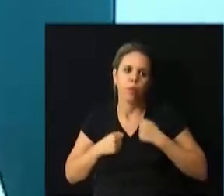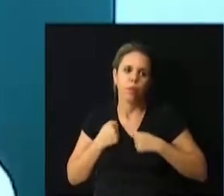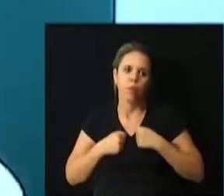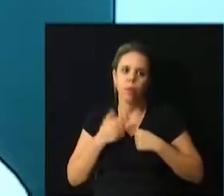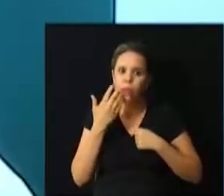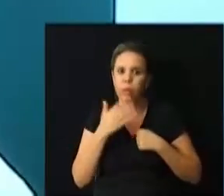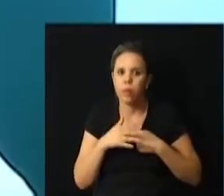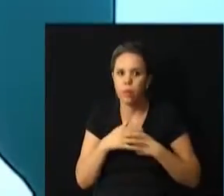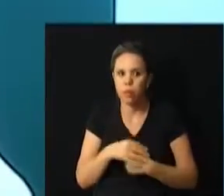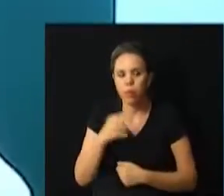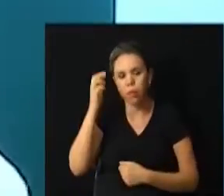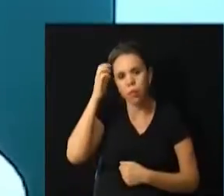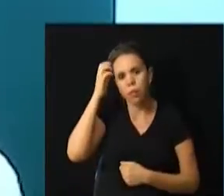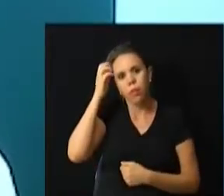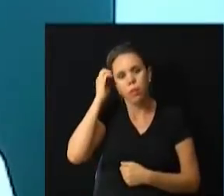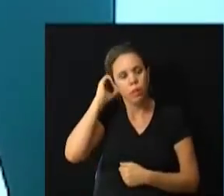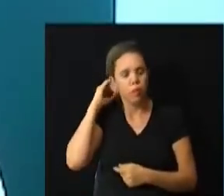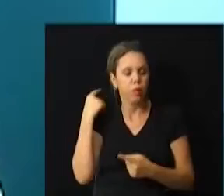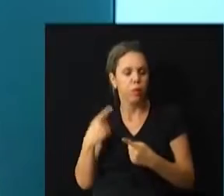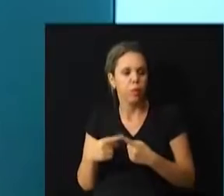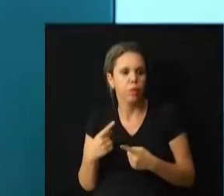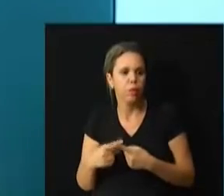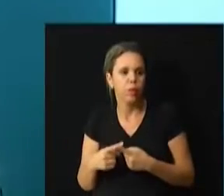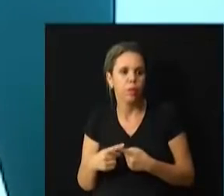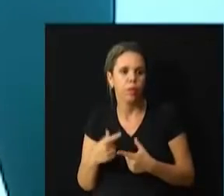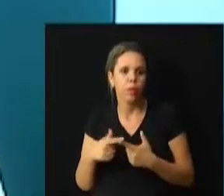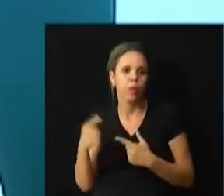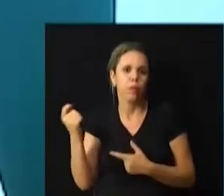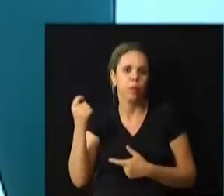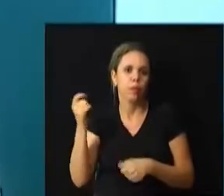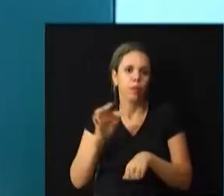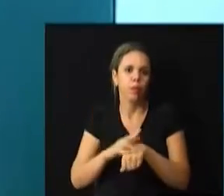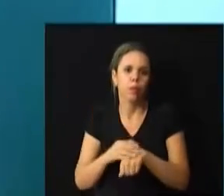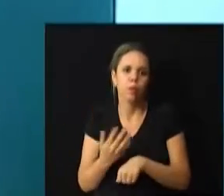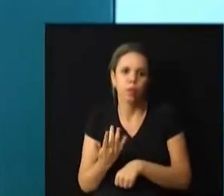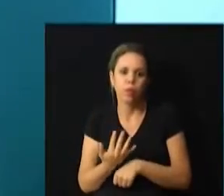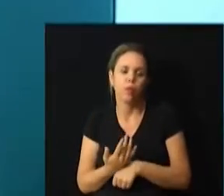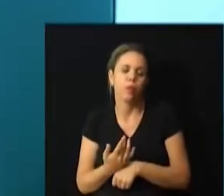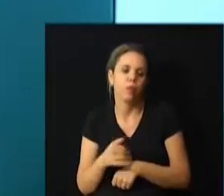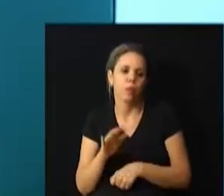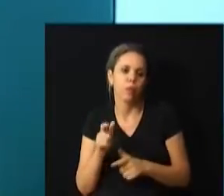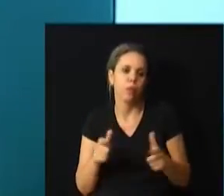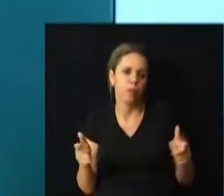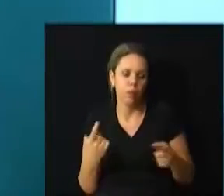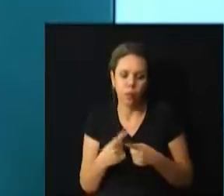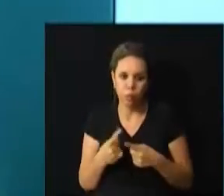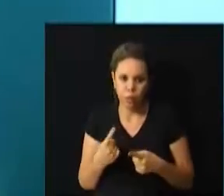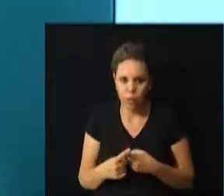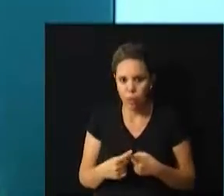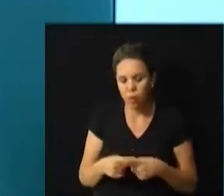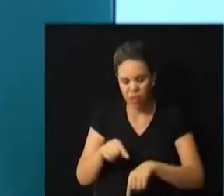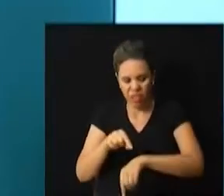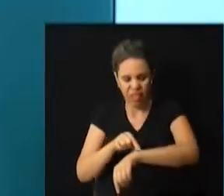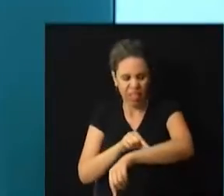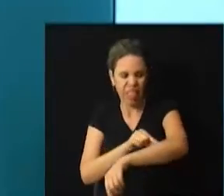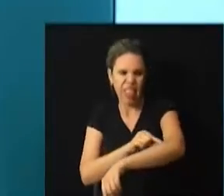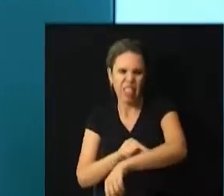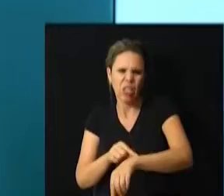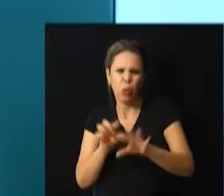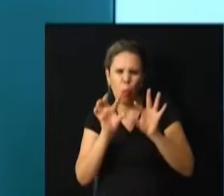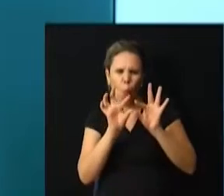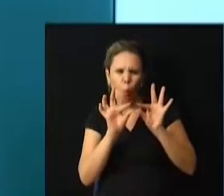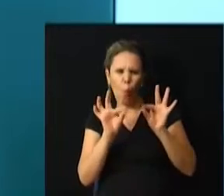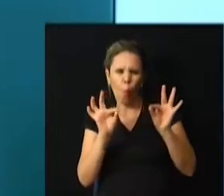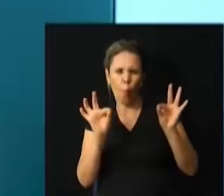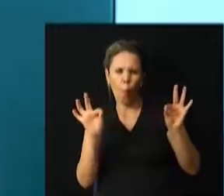banho da criança, né? Porque a gravidade da queimadura da criança é maior. porque a pele da